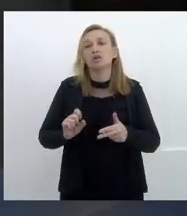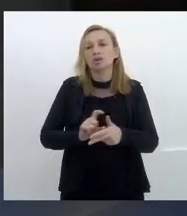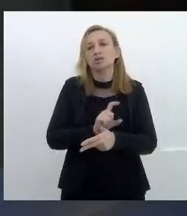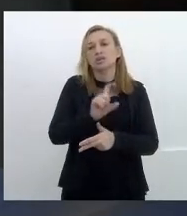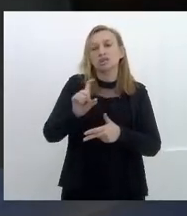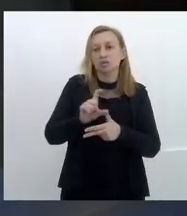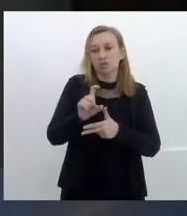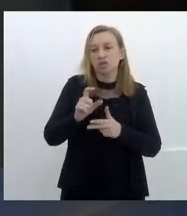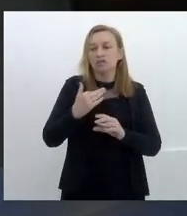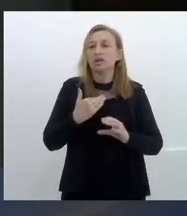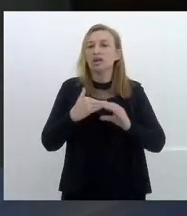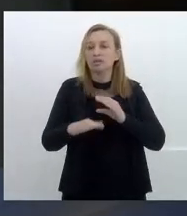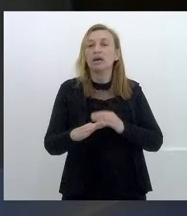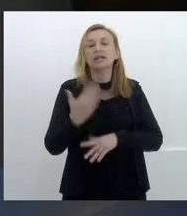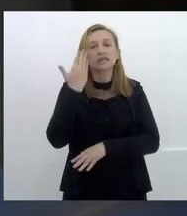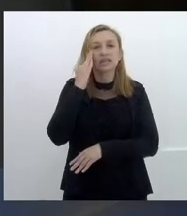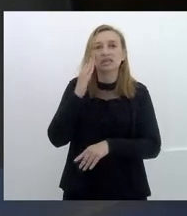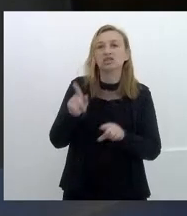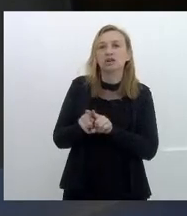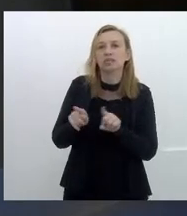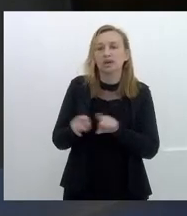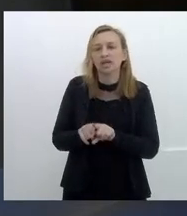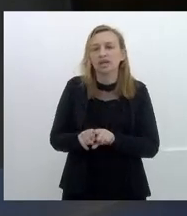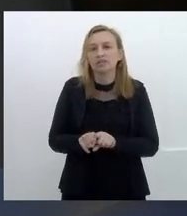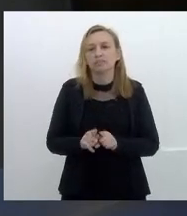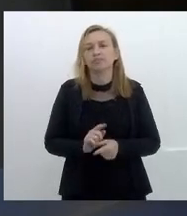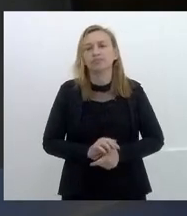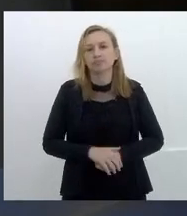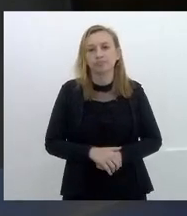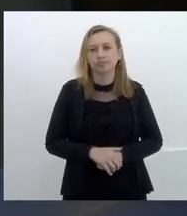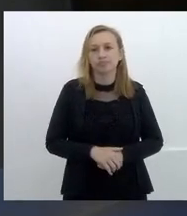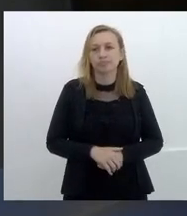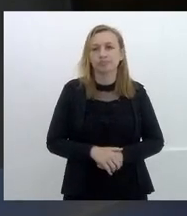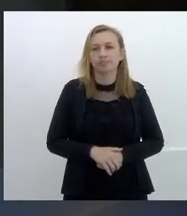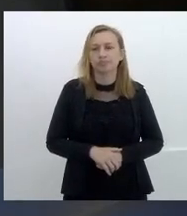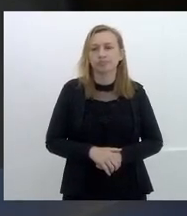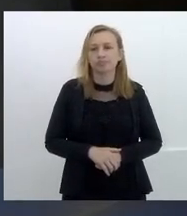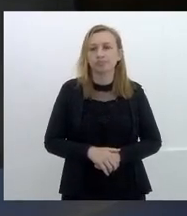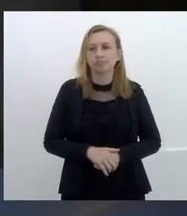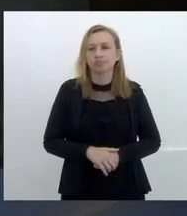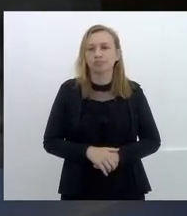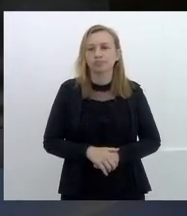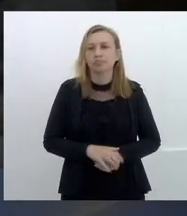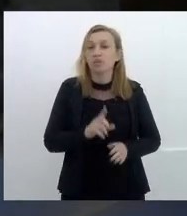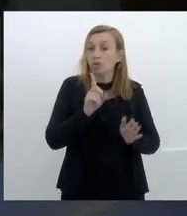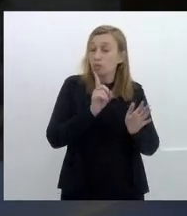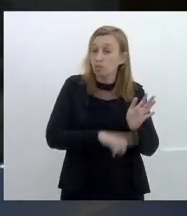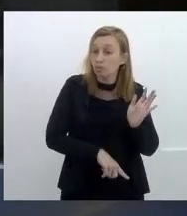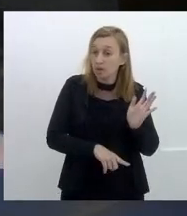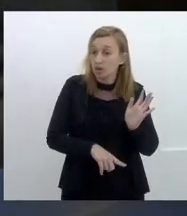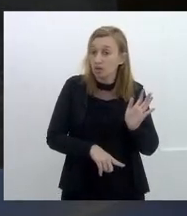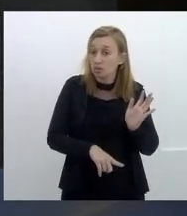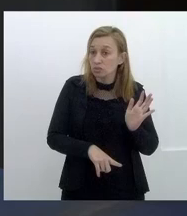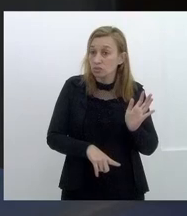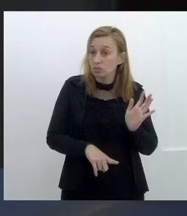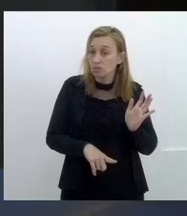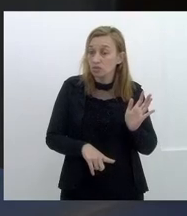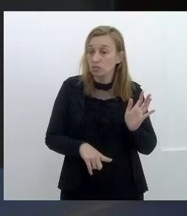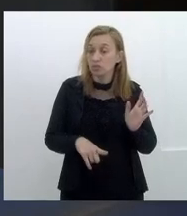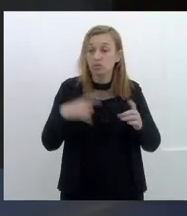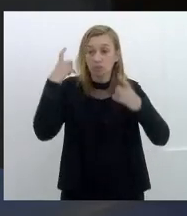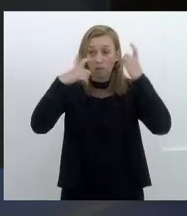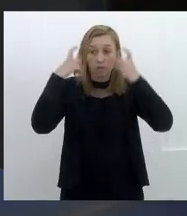tem encaminhado Ele também entende que a menos traumático é